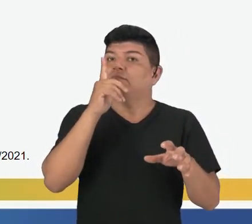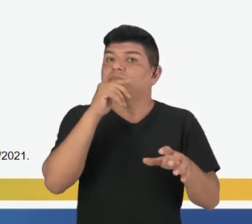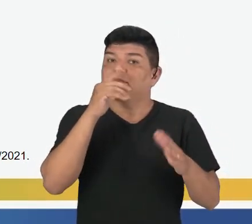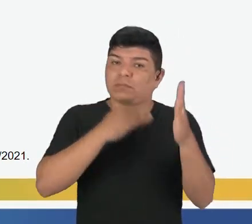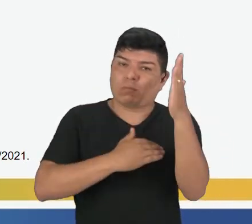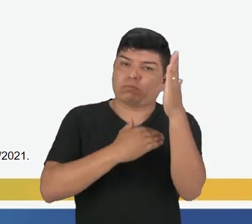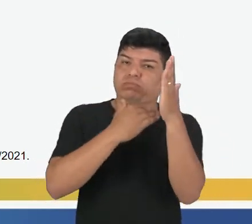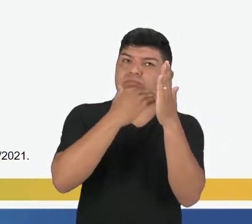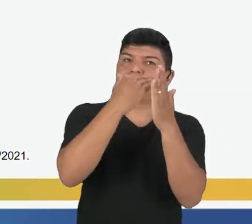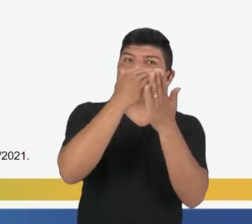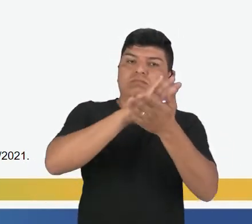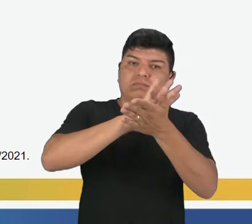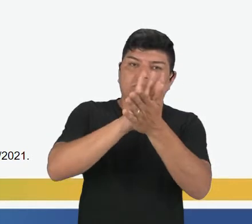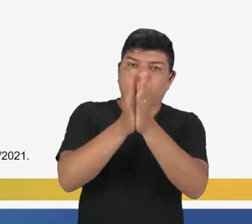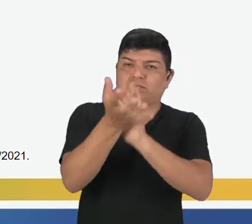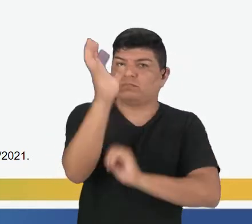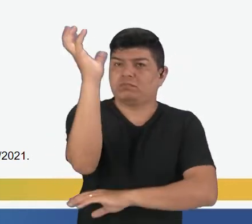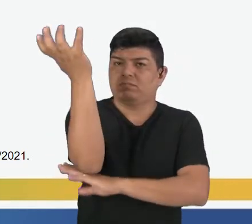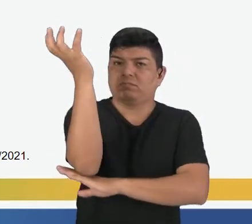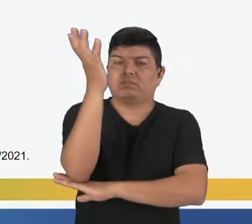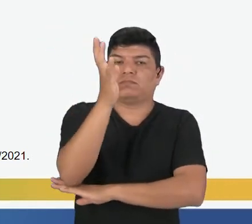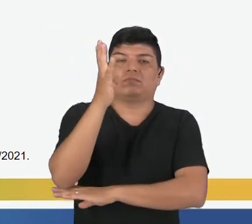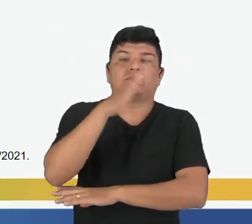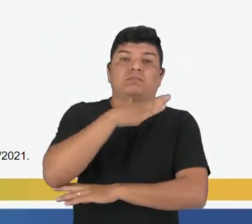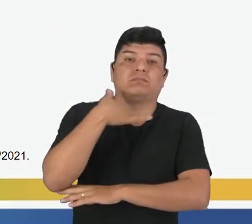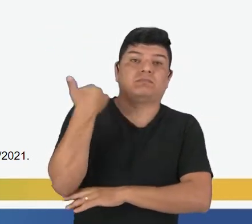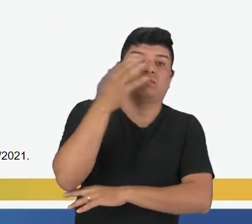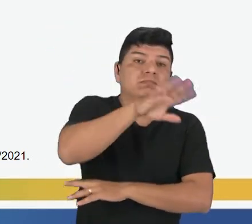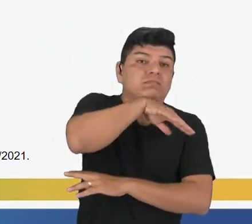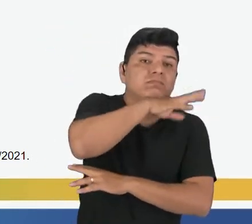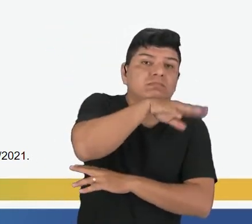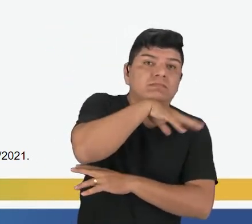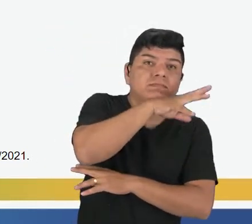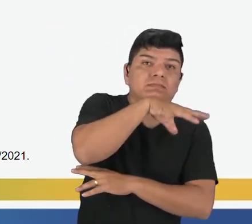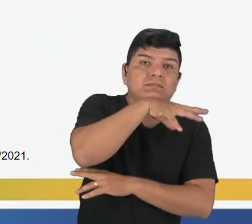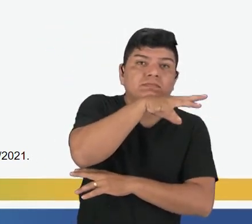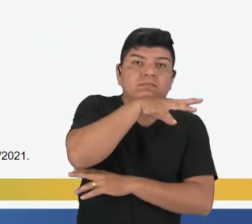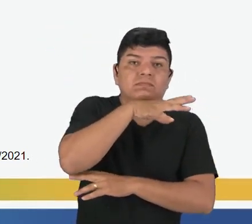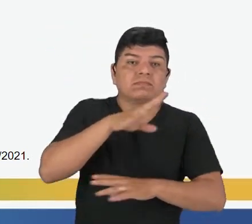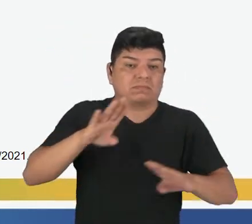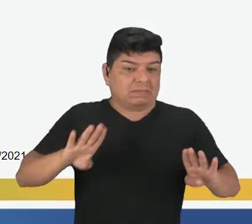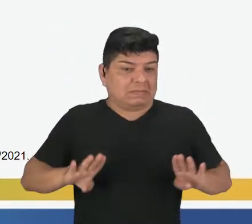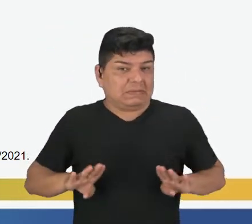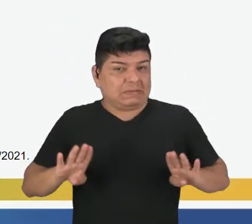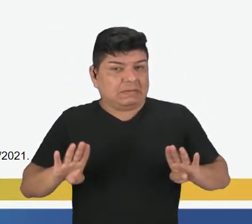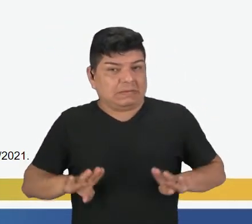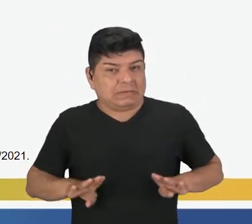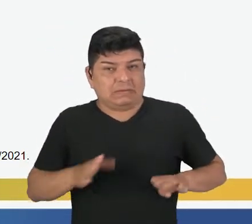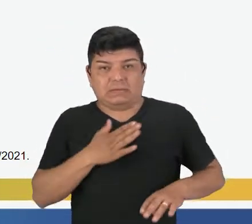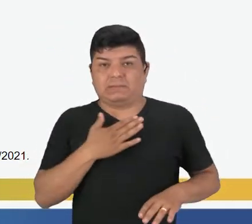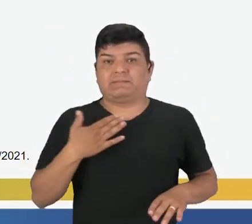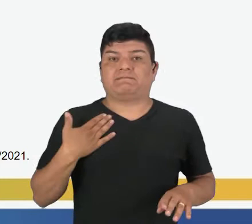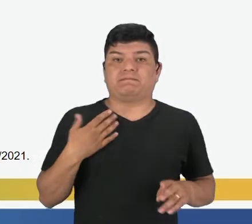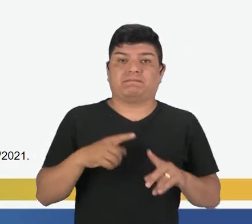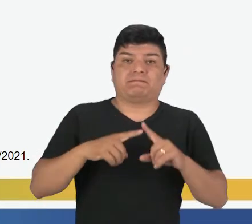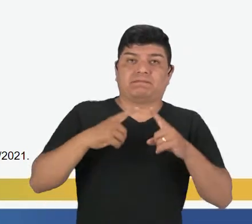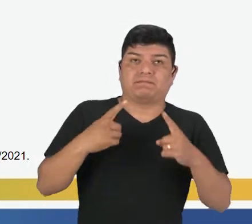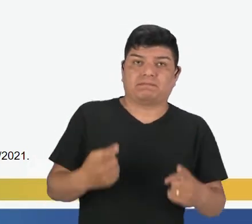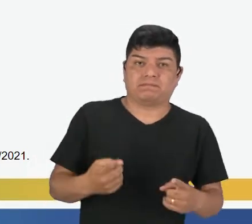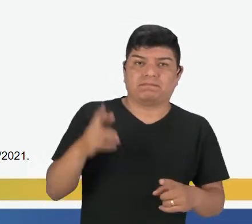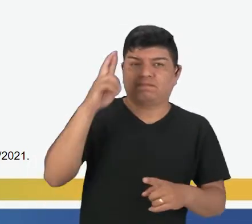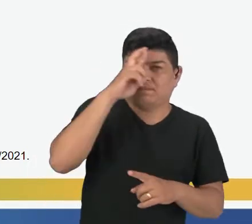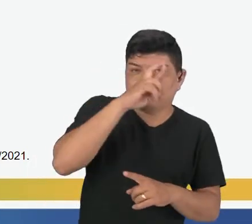que destruíam as plantas e matavam os animais, ficavam expostos à fome e ao extermínio. Mas como